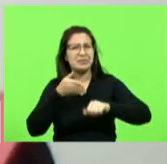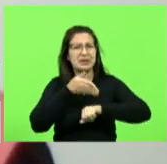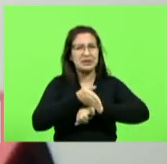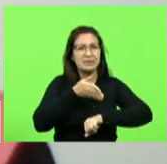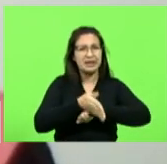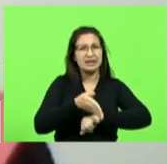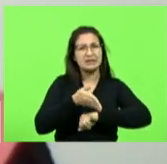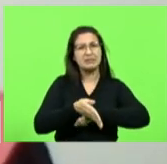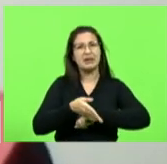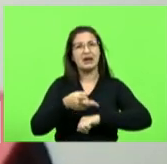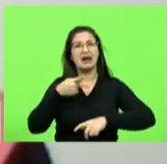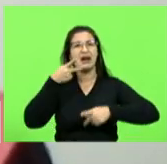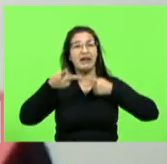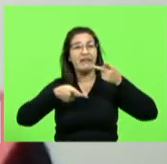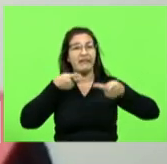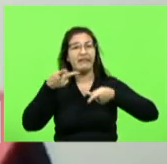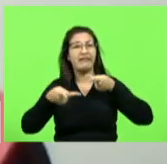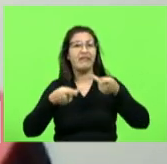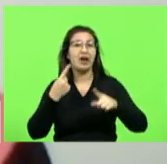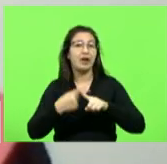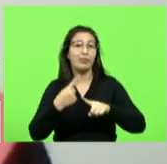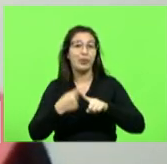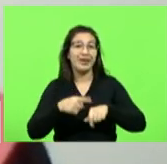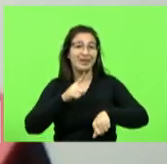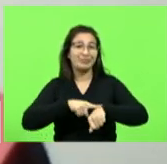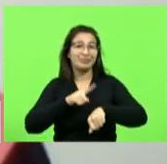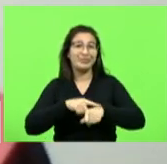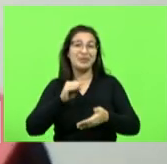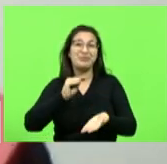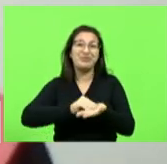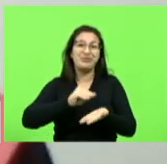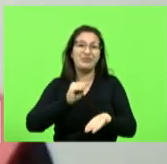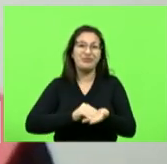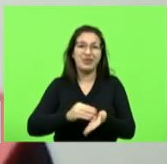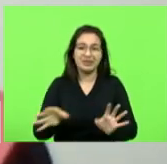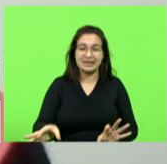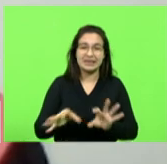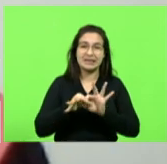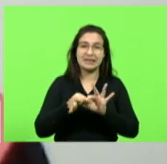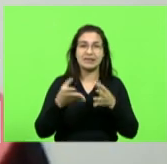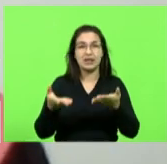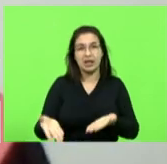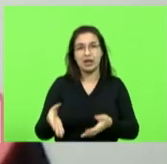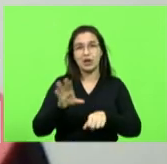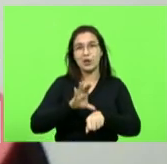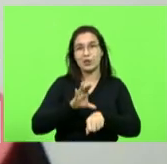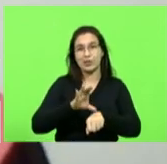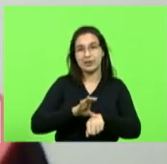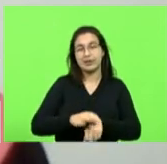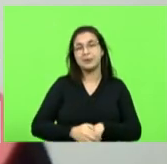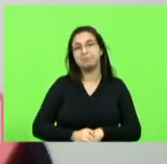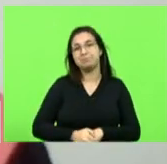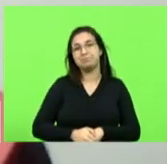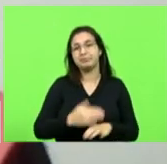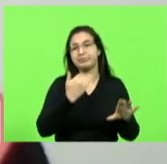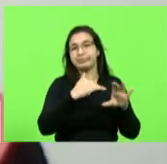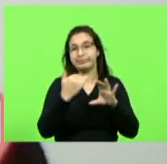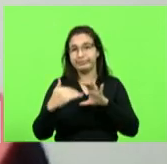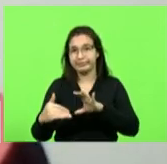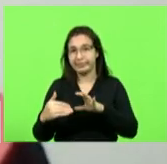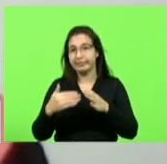fala, visto que ainda não houve tempo para o entrosamento entre os conselheiros e o encaminhamento desta